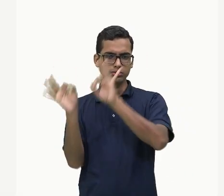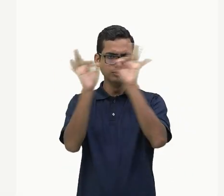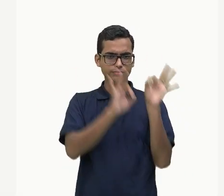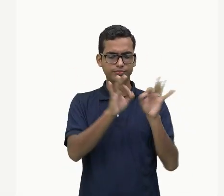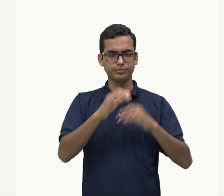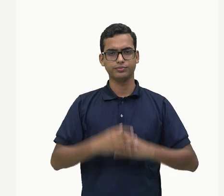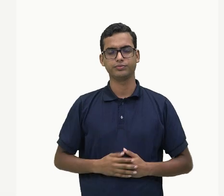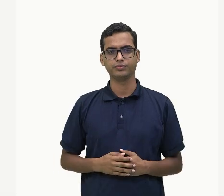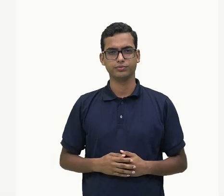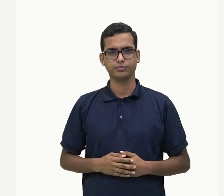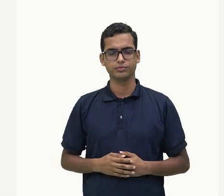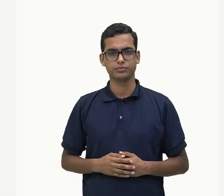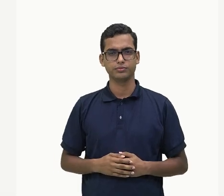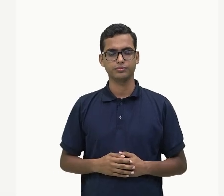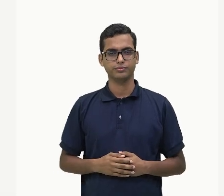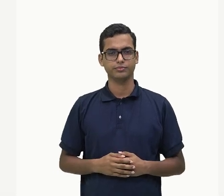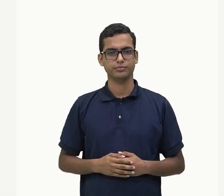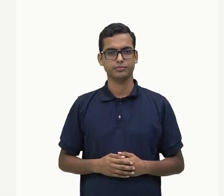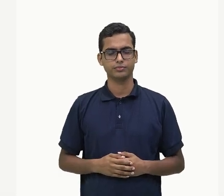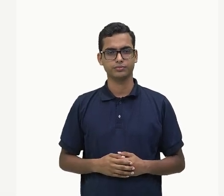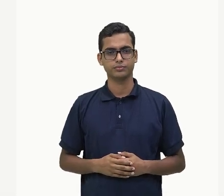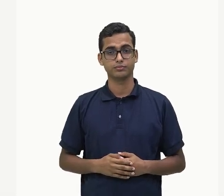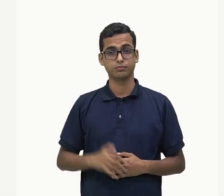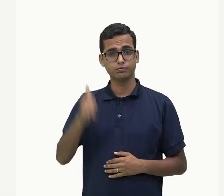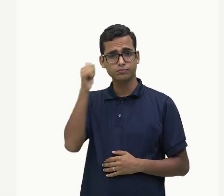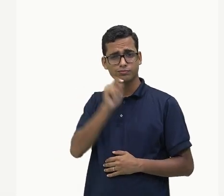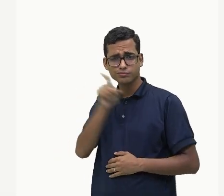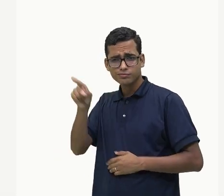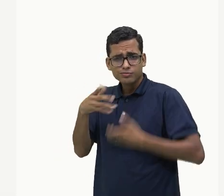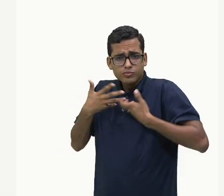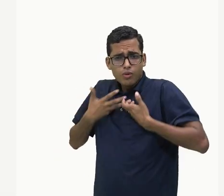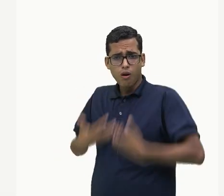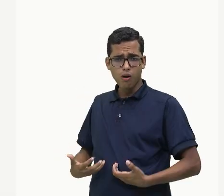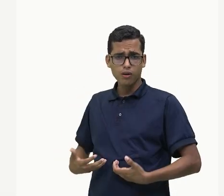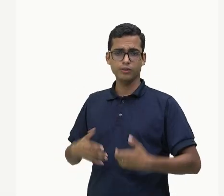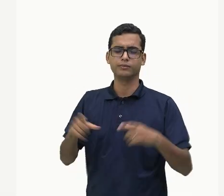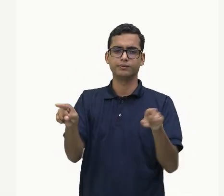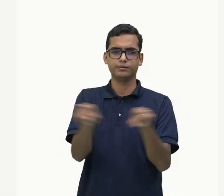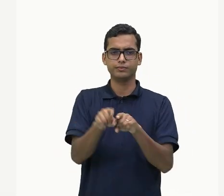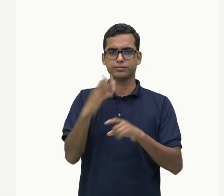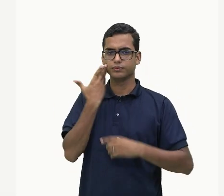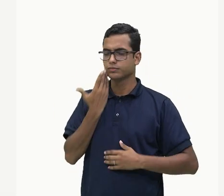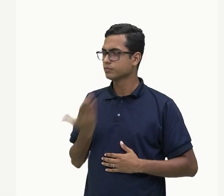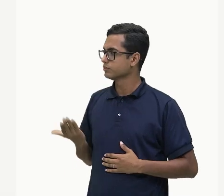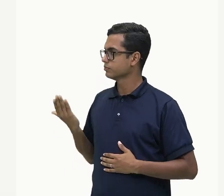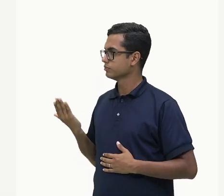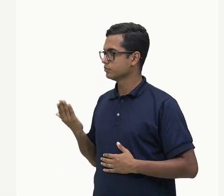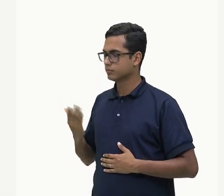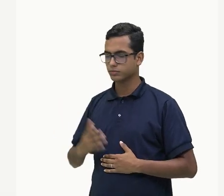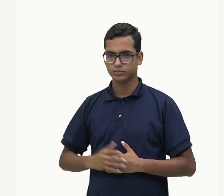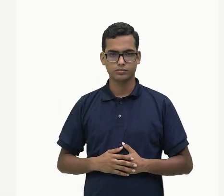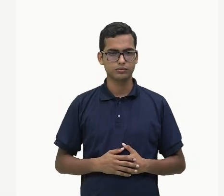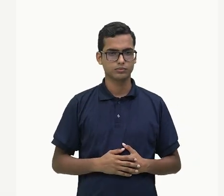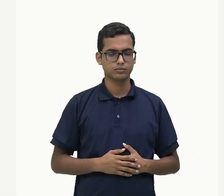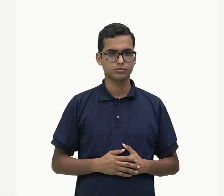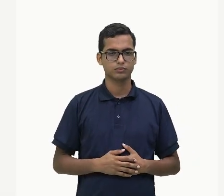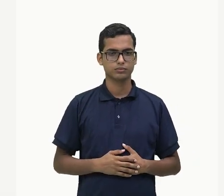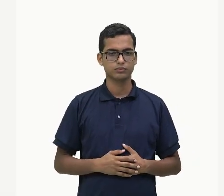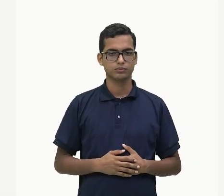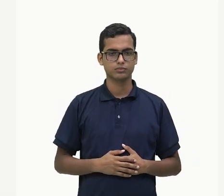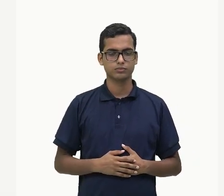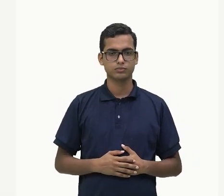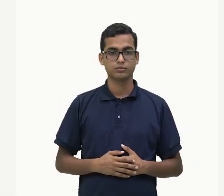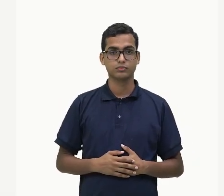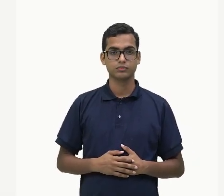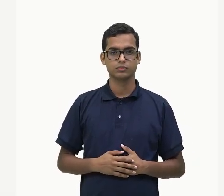She was tired. Ela estava cansada. She continued working. Ela continuou trabalhando.